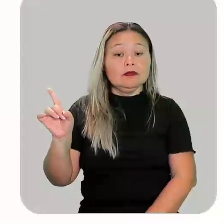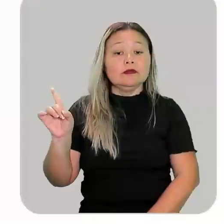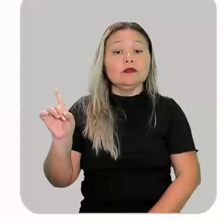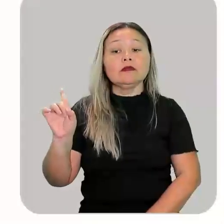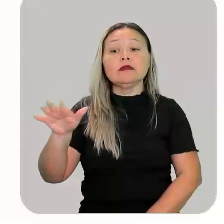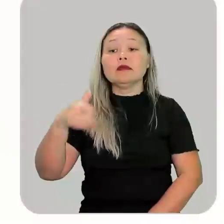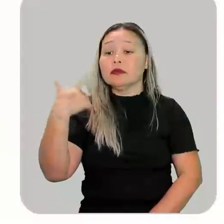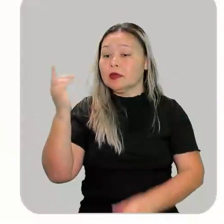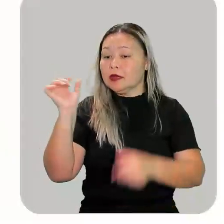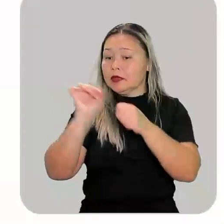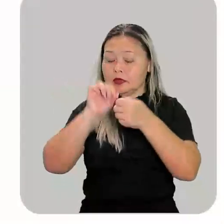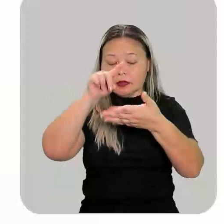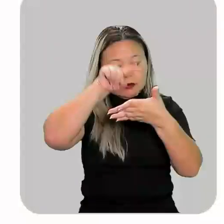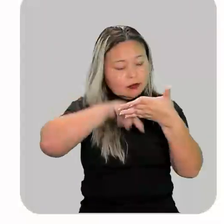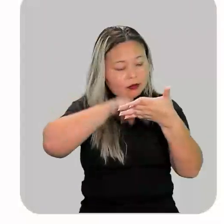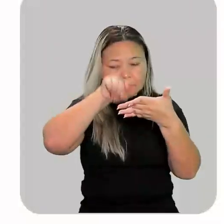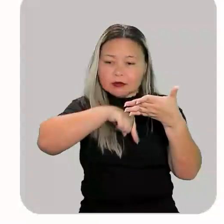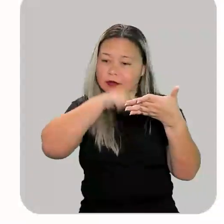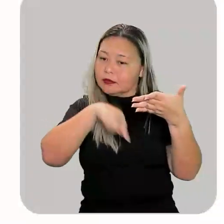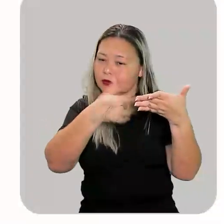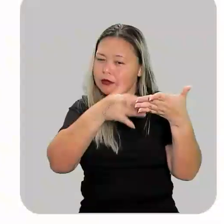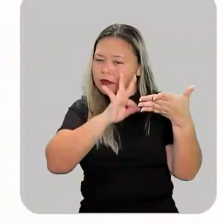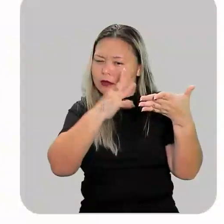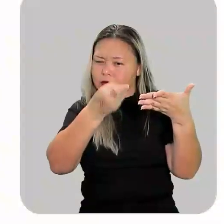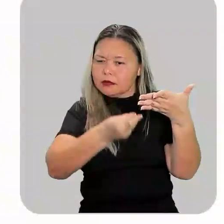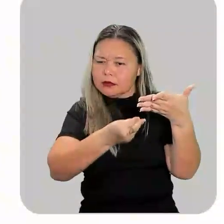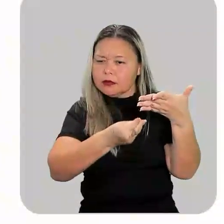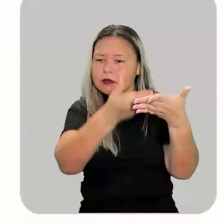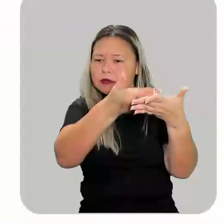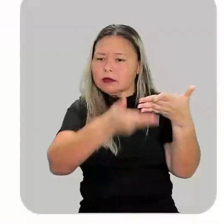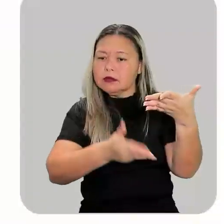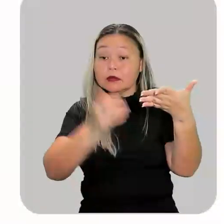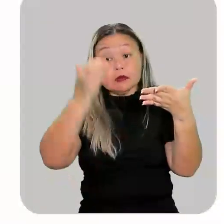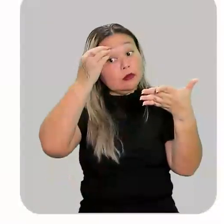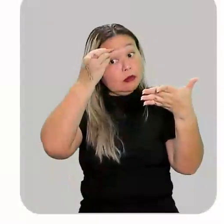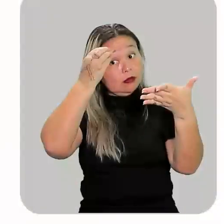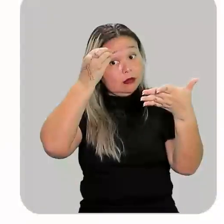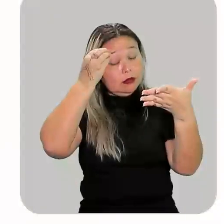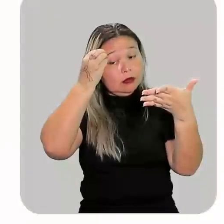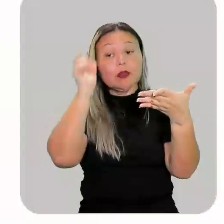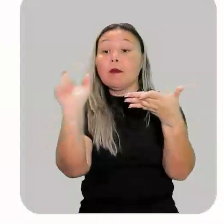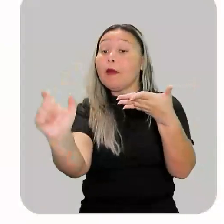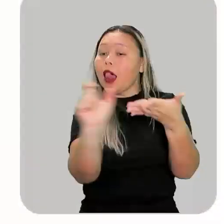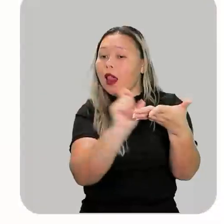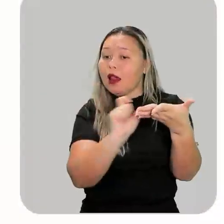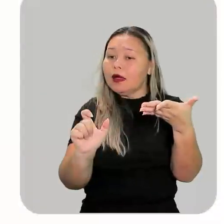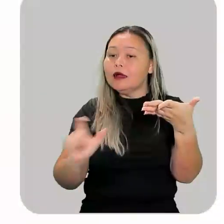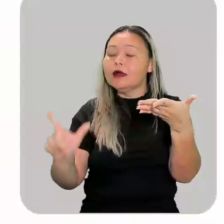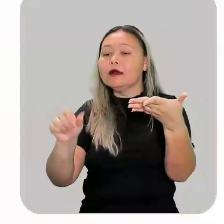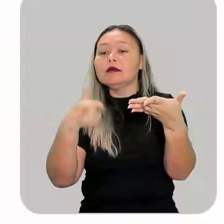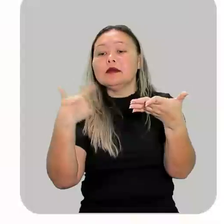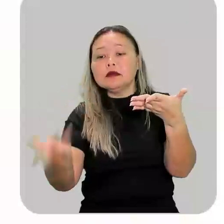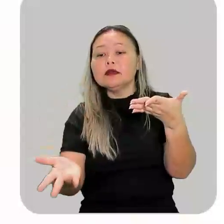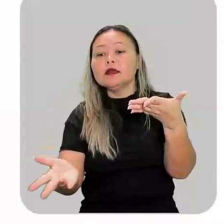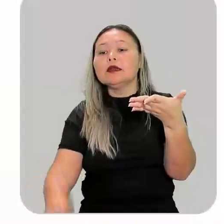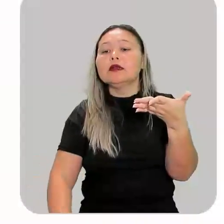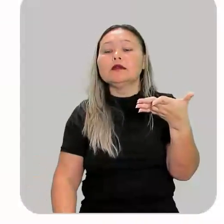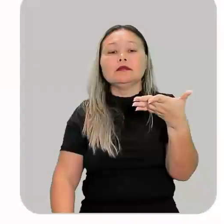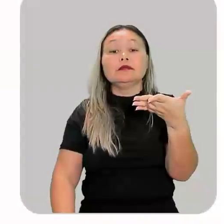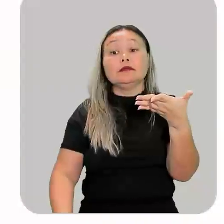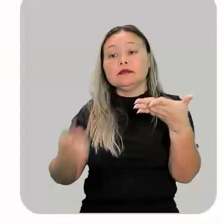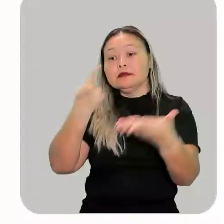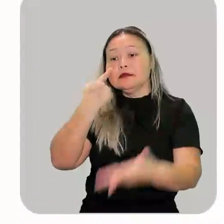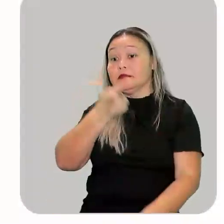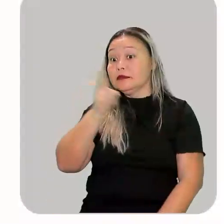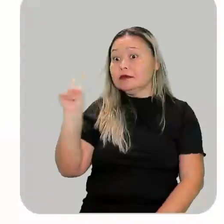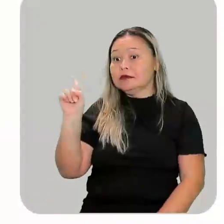Uma vez que a gente fez essa interpretação aí, de toda a parte de palavras-chave e tudo mais, né? Olha